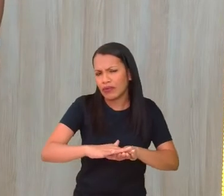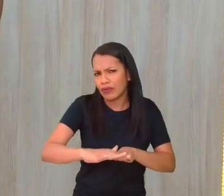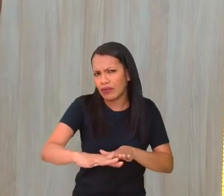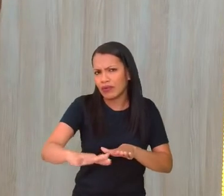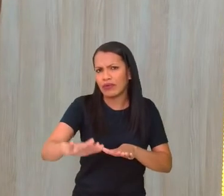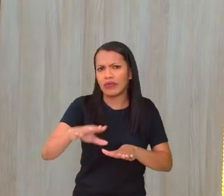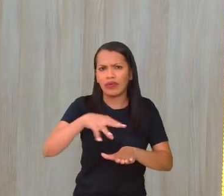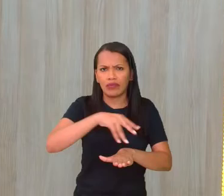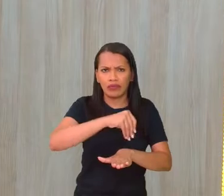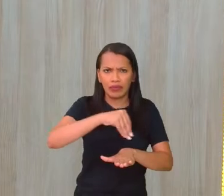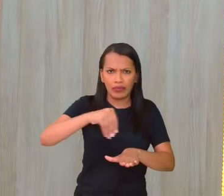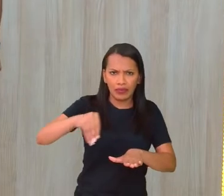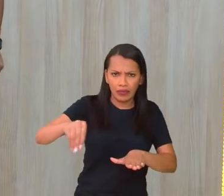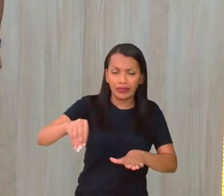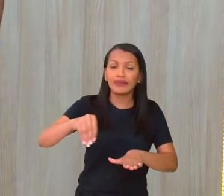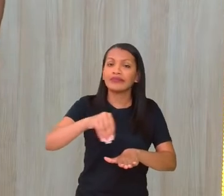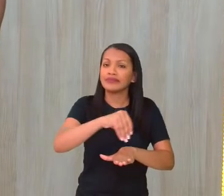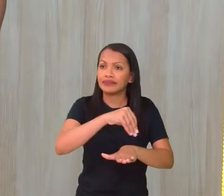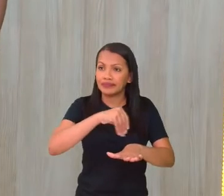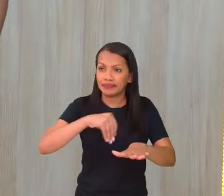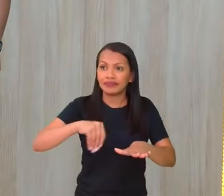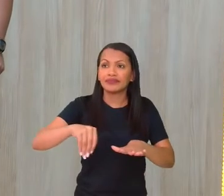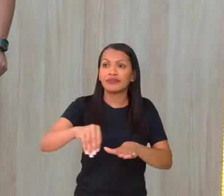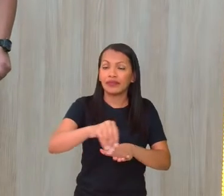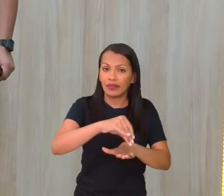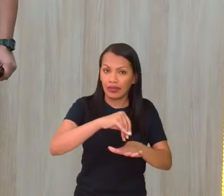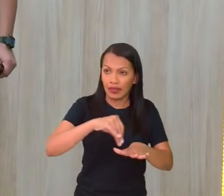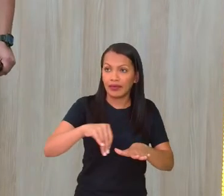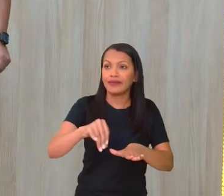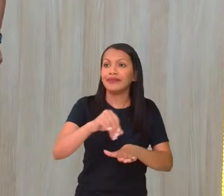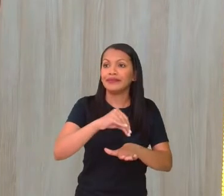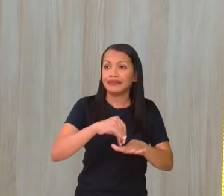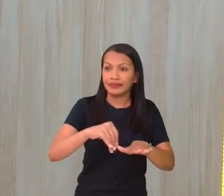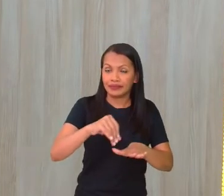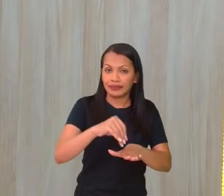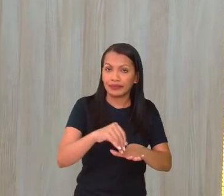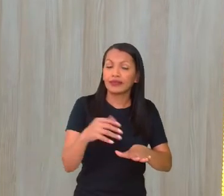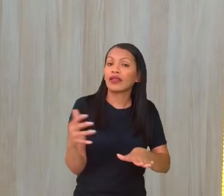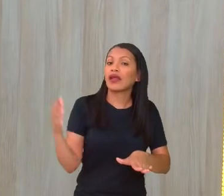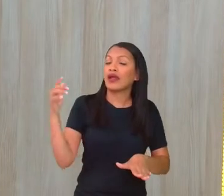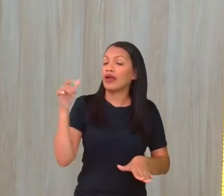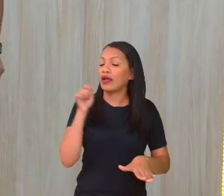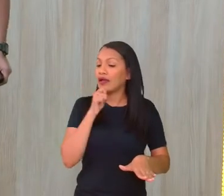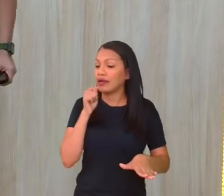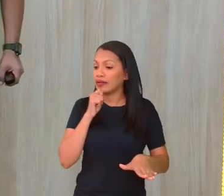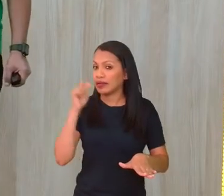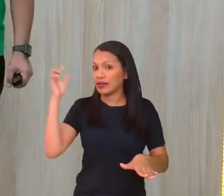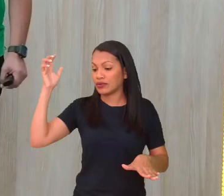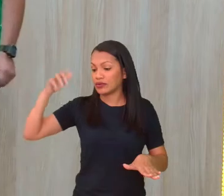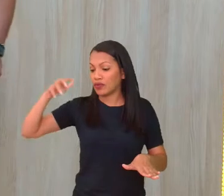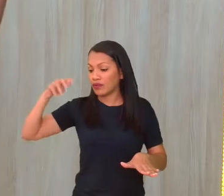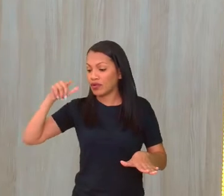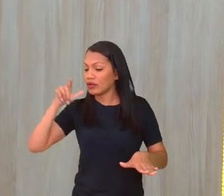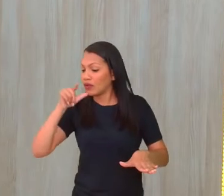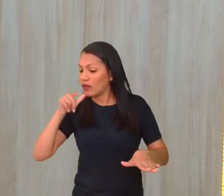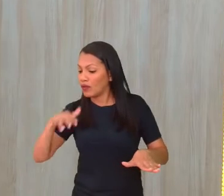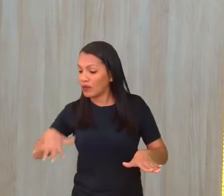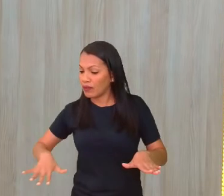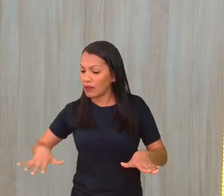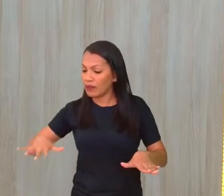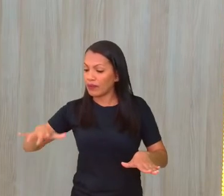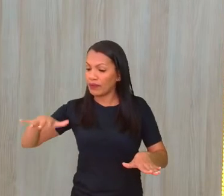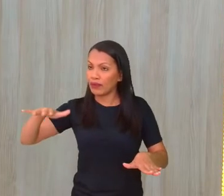abaixo. A recarga ela ocorre em áreas mais distantes, onde ainda está chovendo. Porém, quando